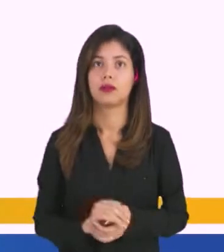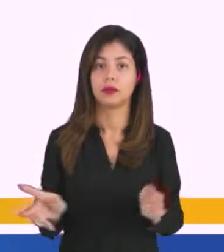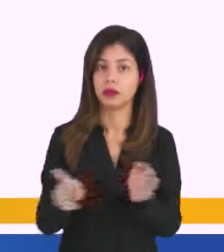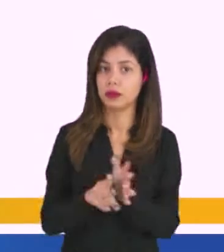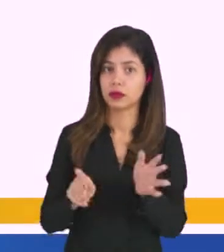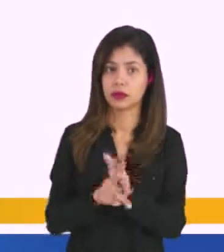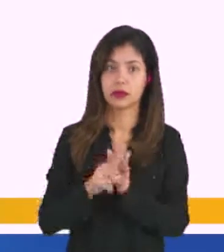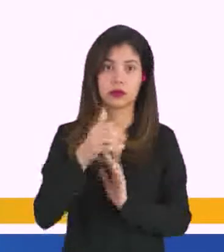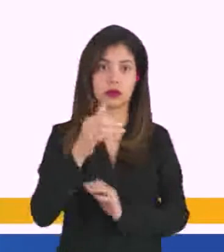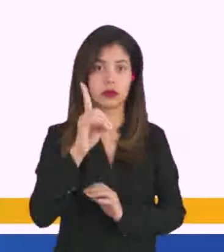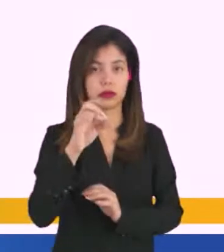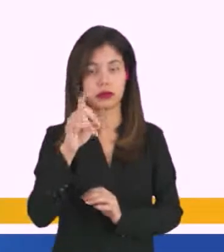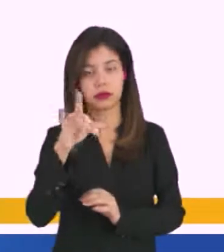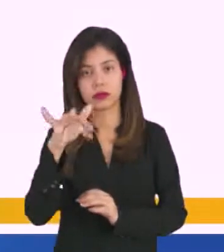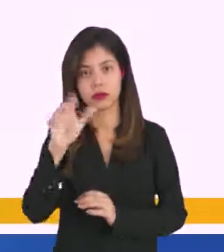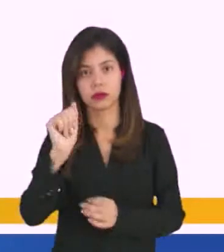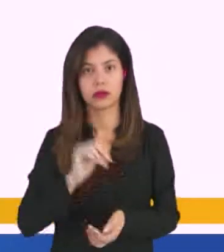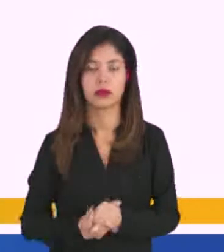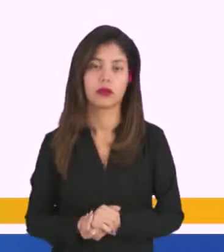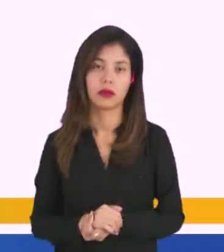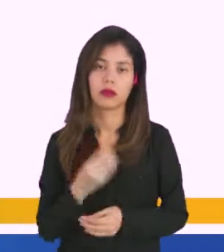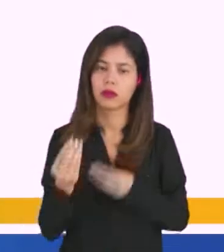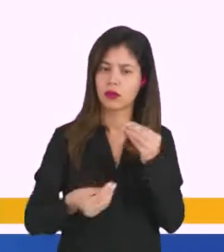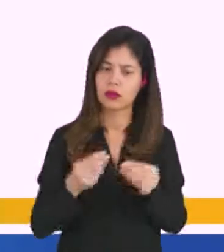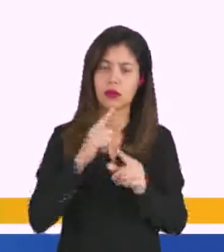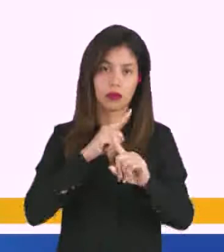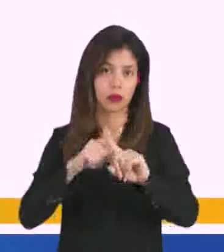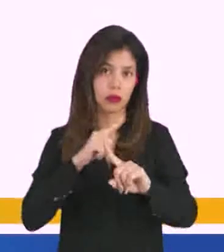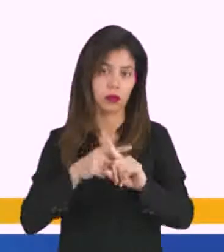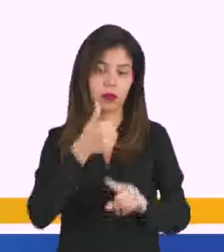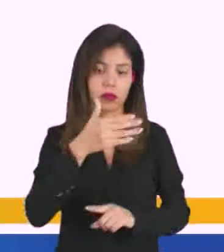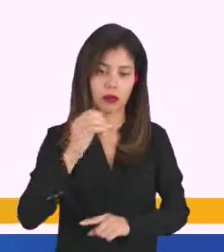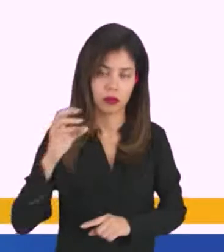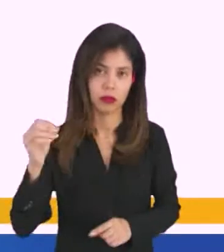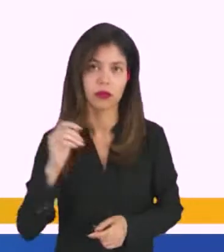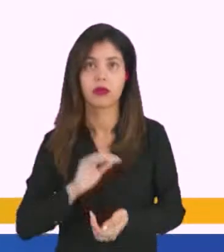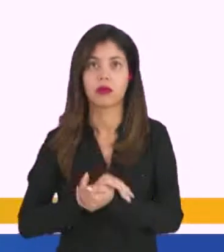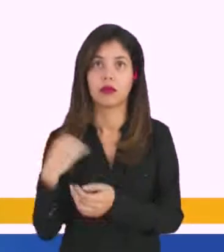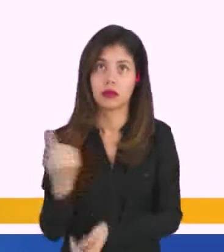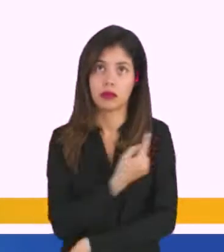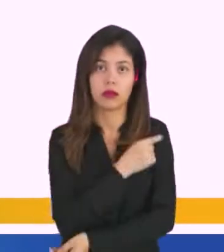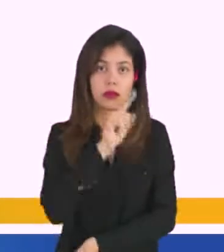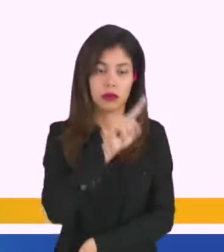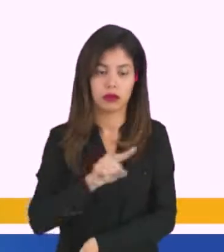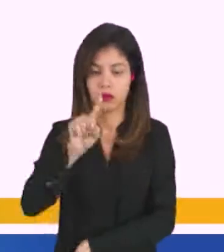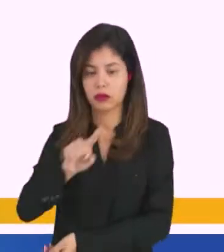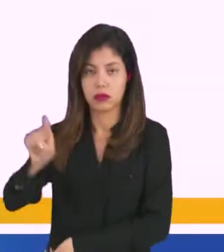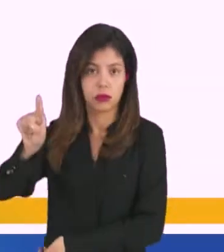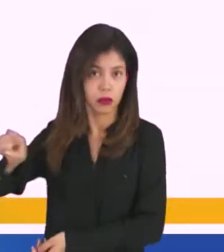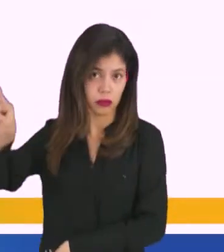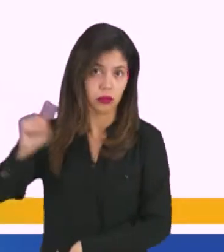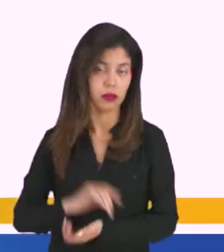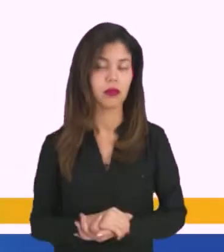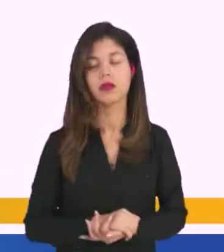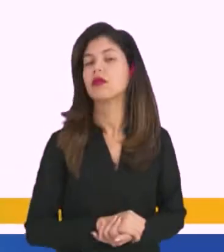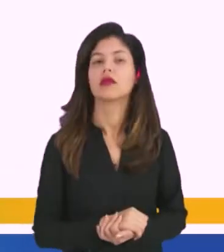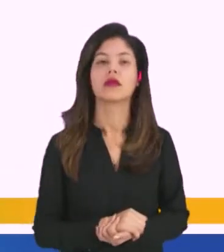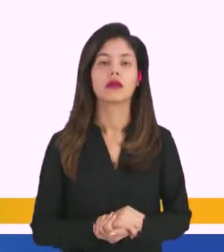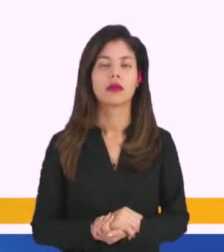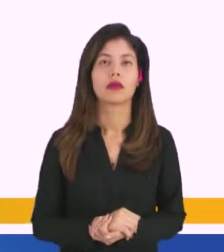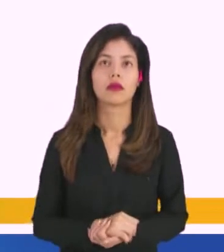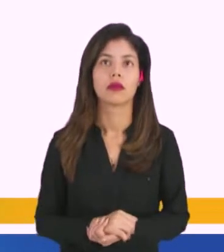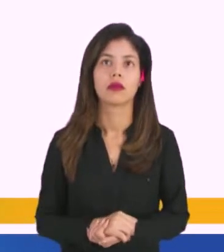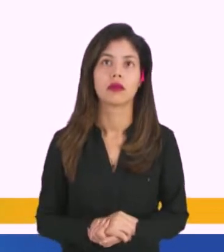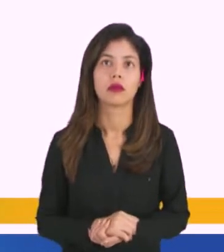decimal, certo? Então, como vamos multiplicar por 100? Basta que a nossa vírgula se desloque 2 casinhas para a